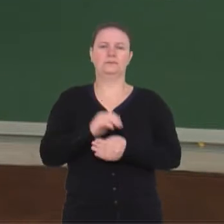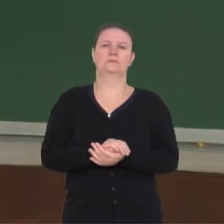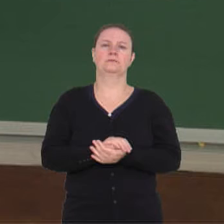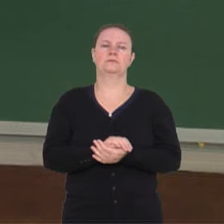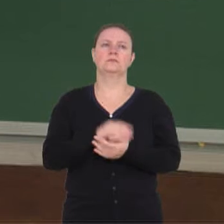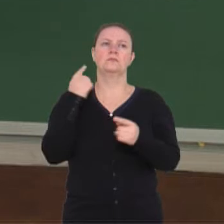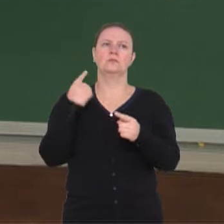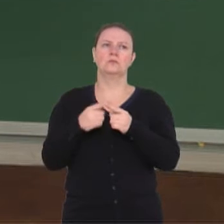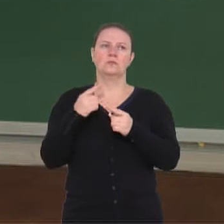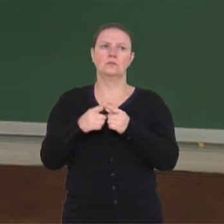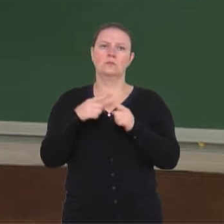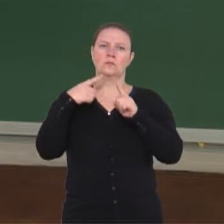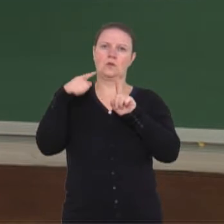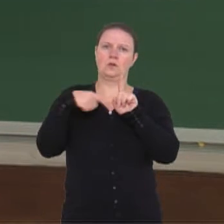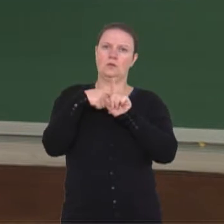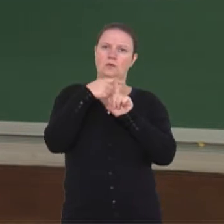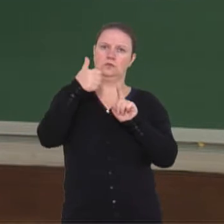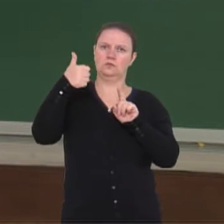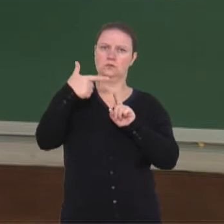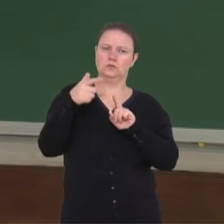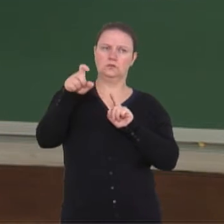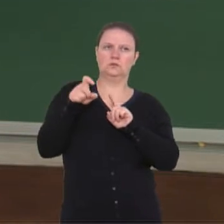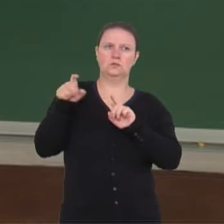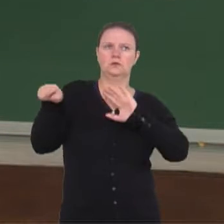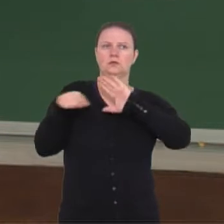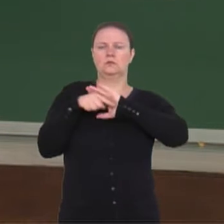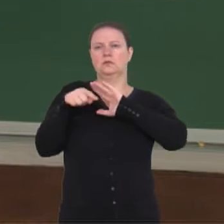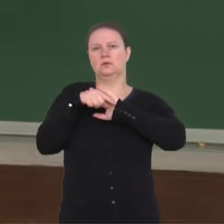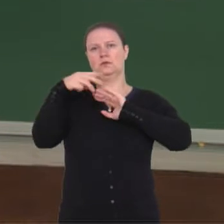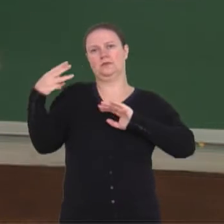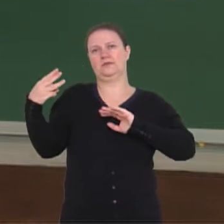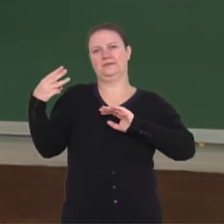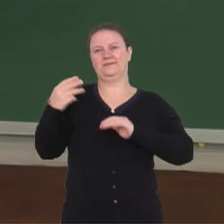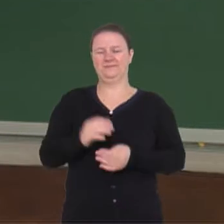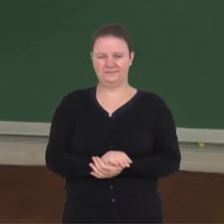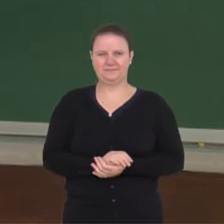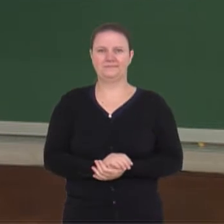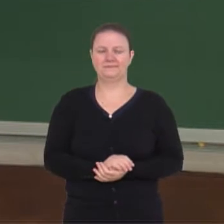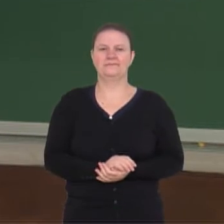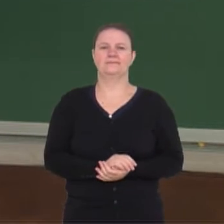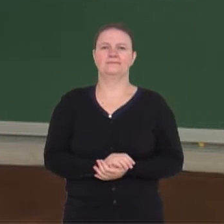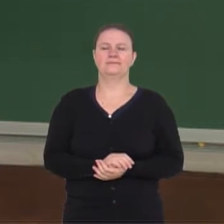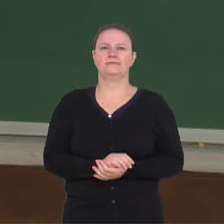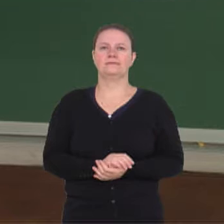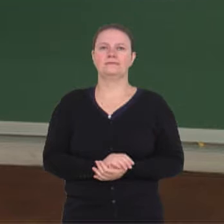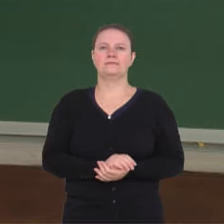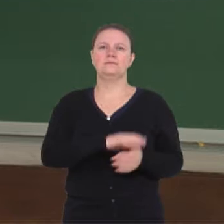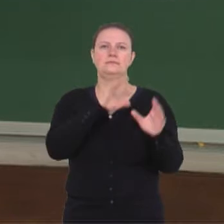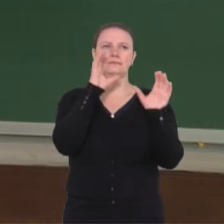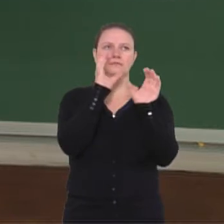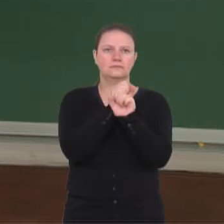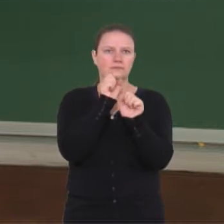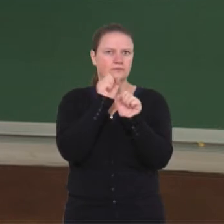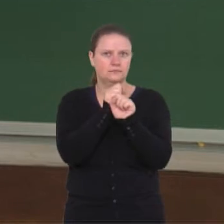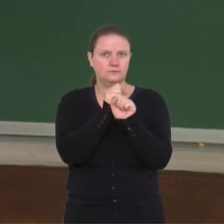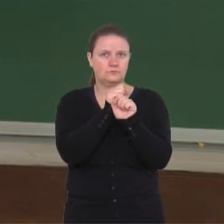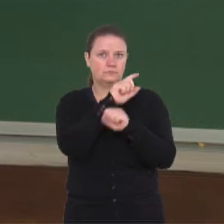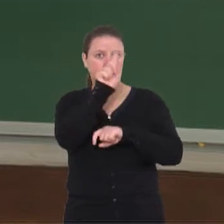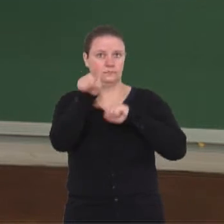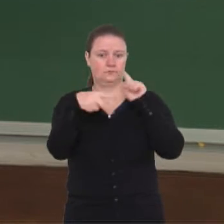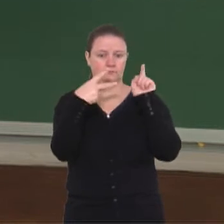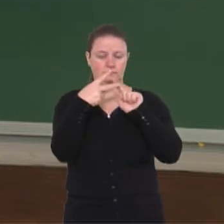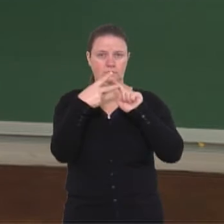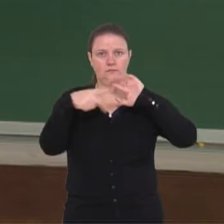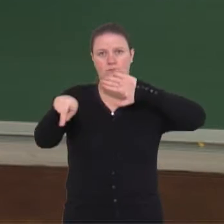12? 9 mais 3. Menos 3, por que menos 3? Menos 1 mais menos 2. Adição, agora então,